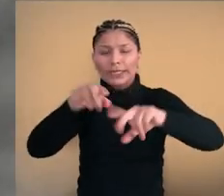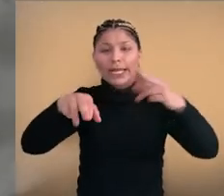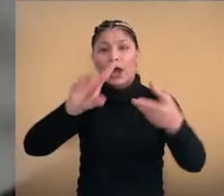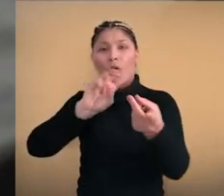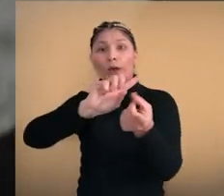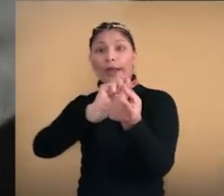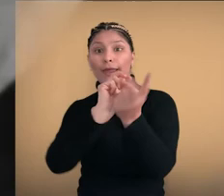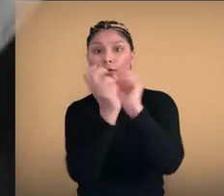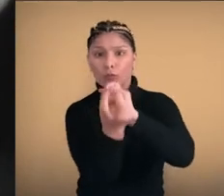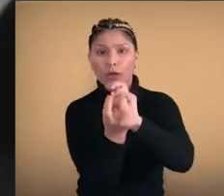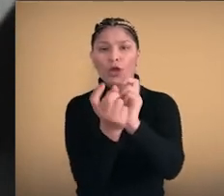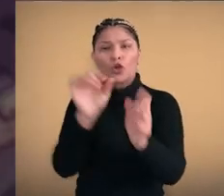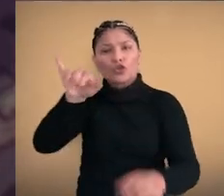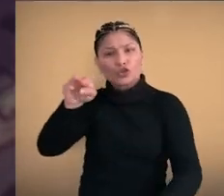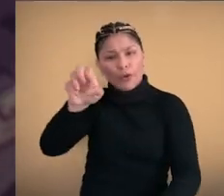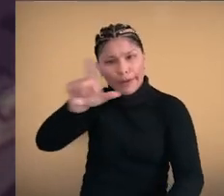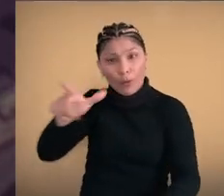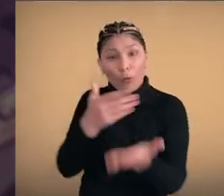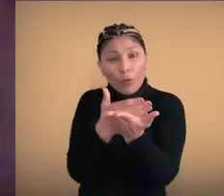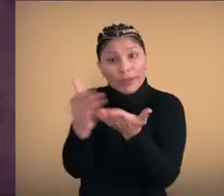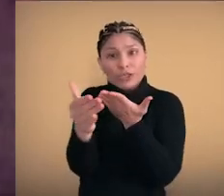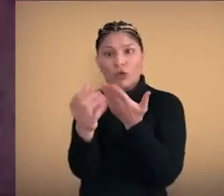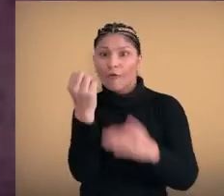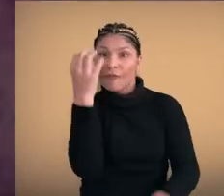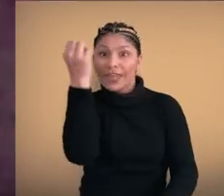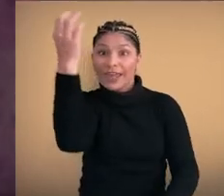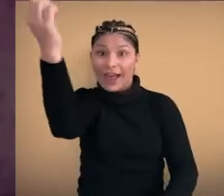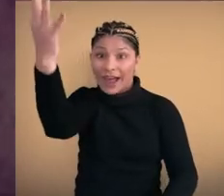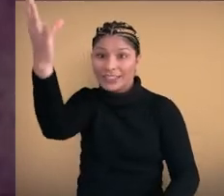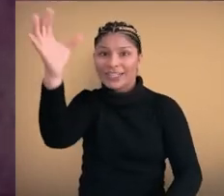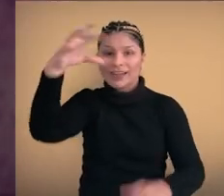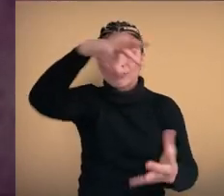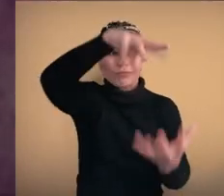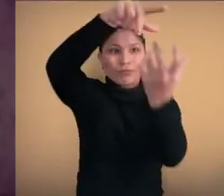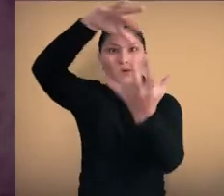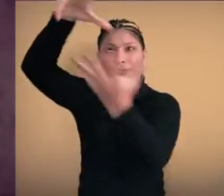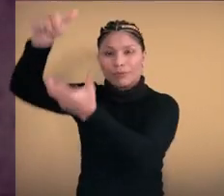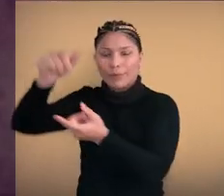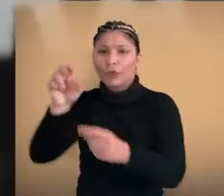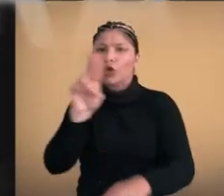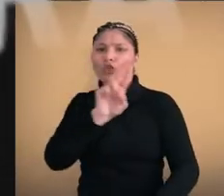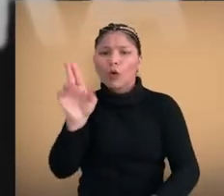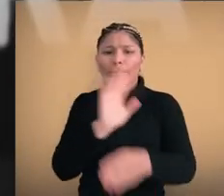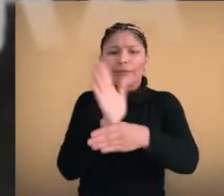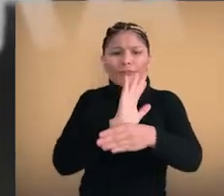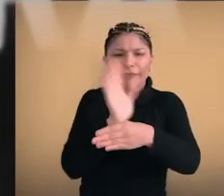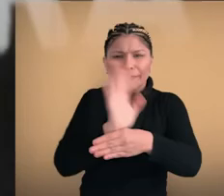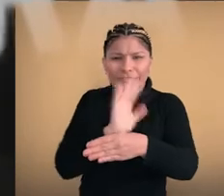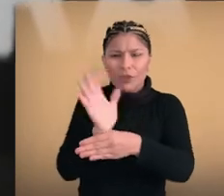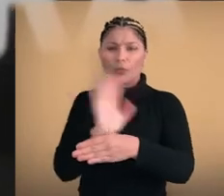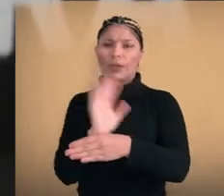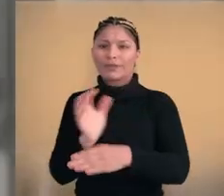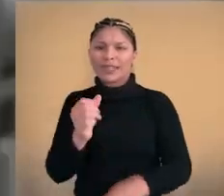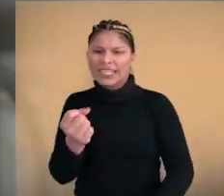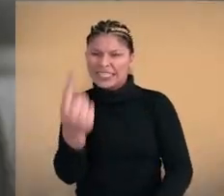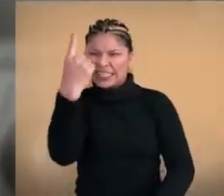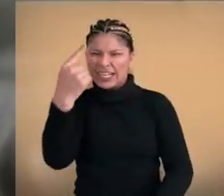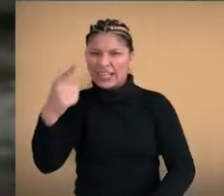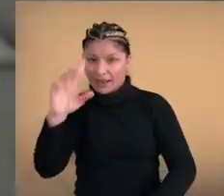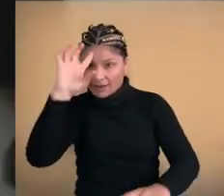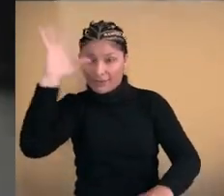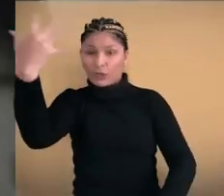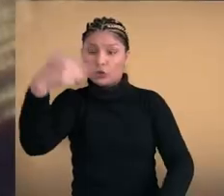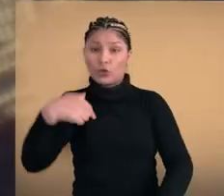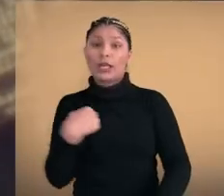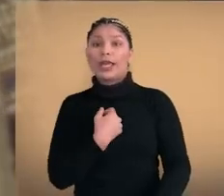e materiais reciclados, Joel começou uma viagem espacial. Nos filmes Estranha Aventura,